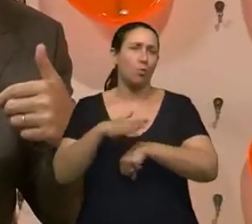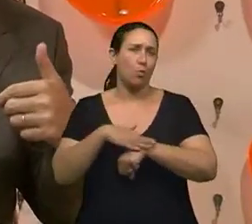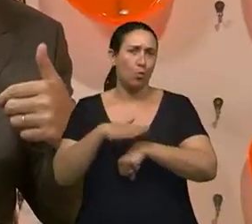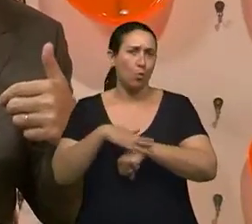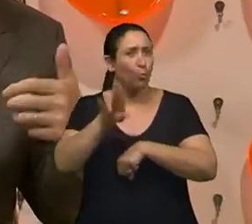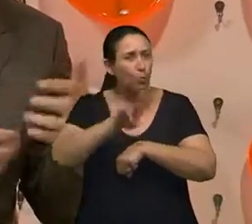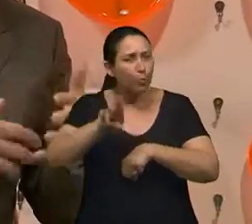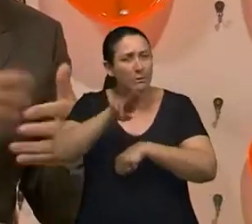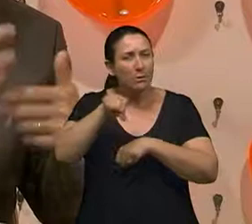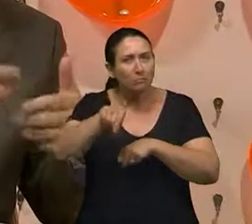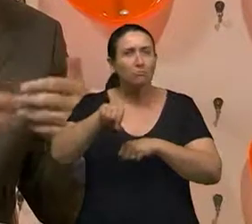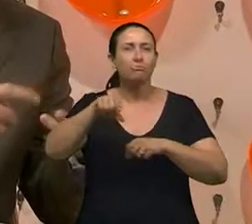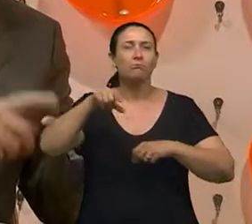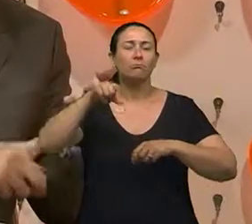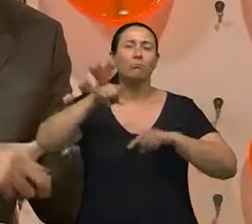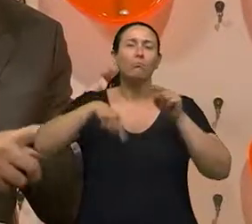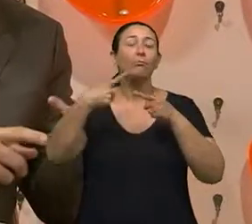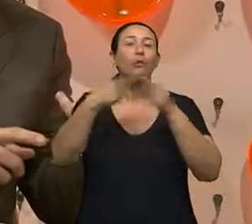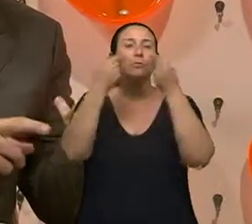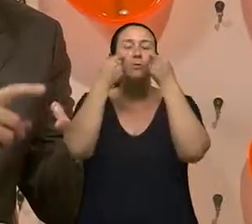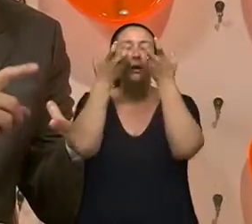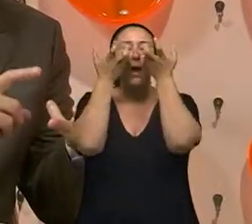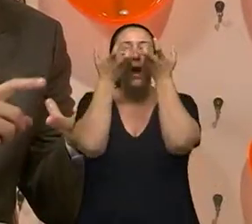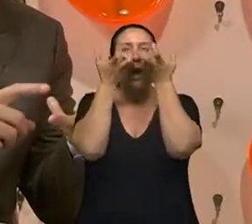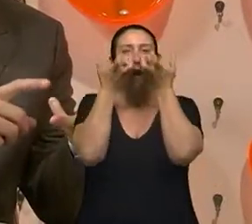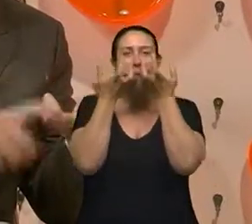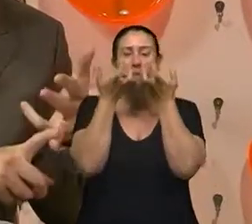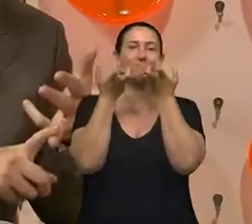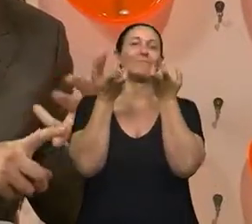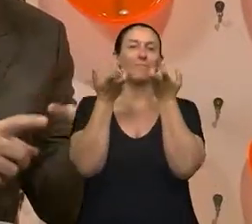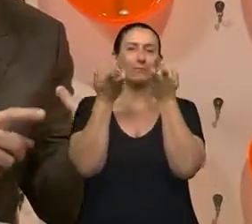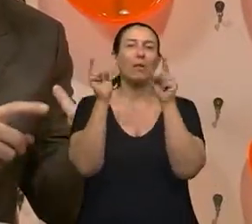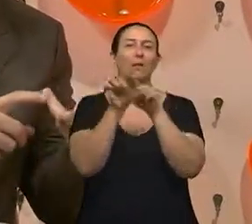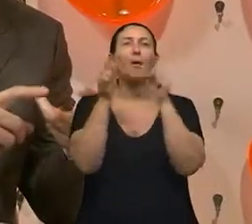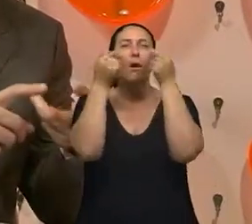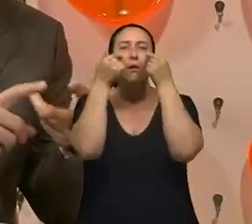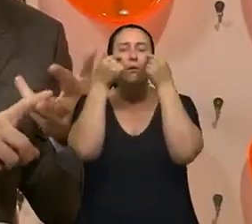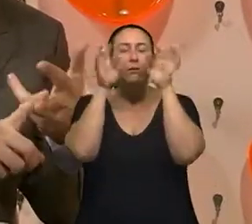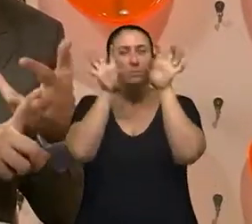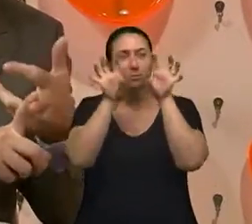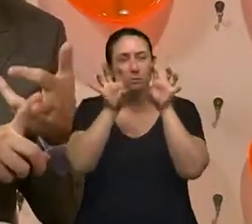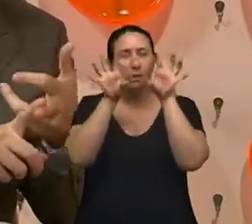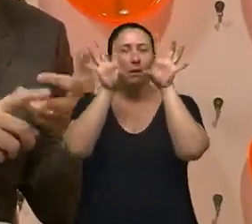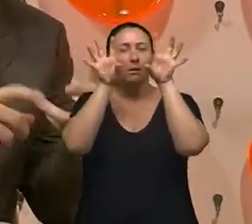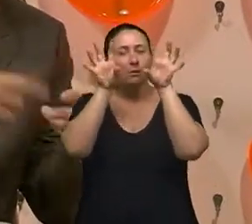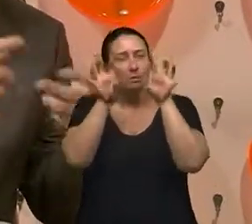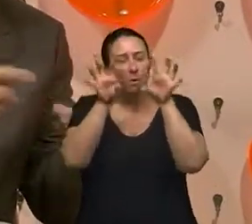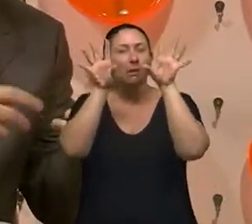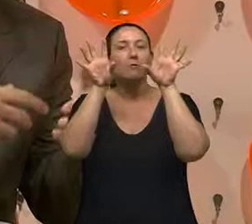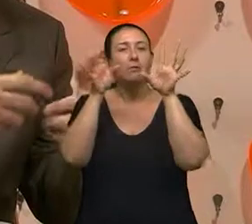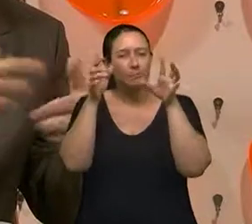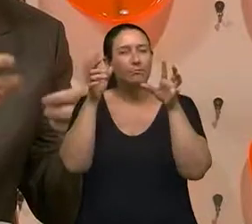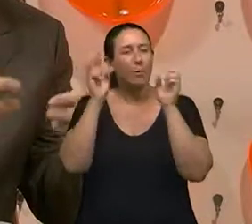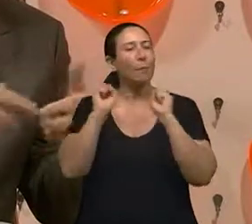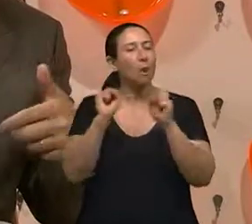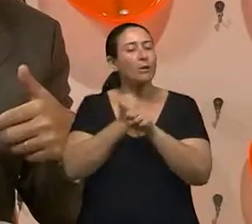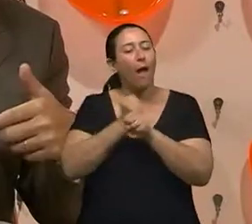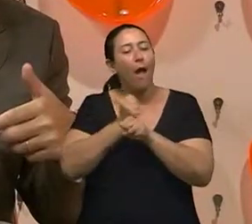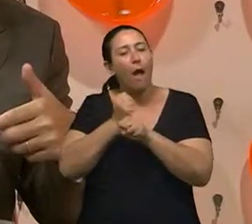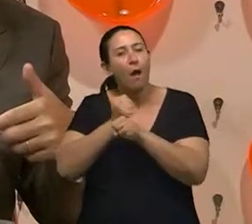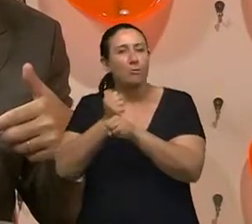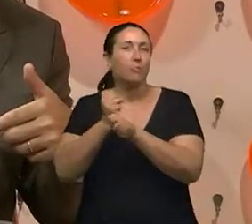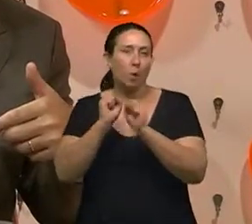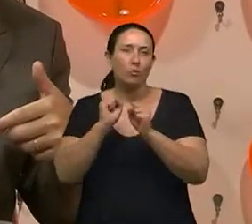a esses equipamentos, evitando o cansaço visual, a fadiga visual, desenvolvimento de alterações com o passar dos anos,